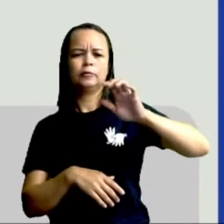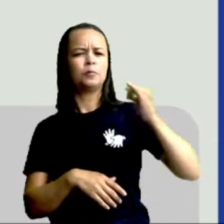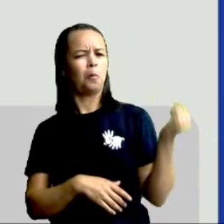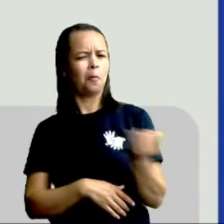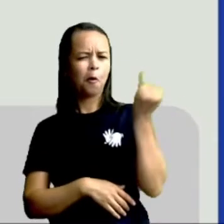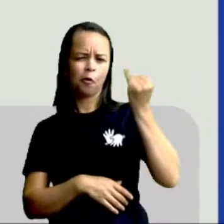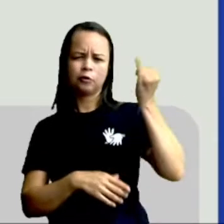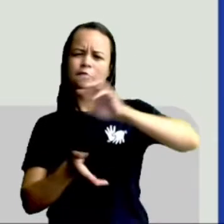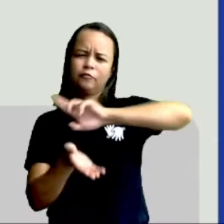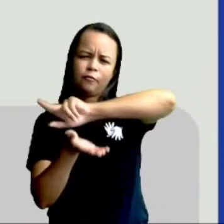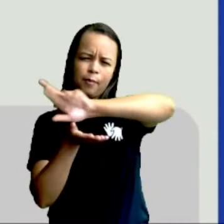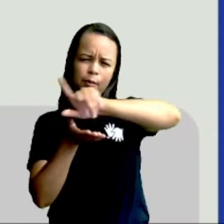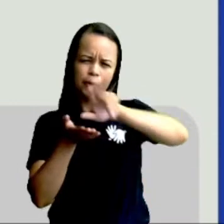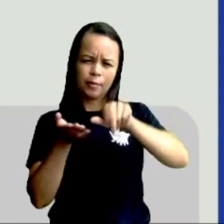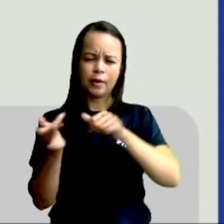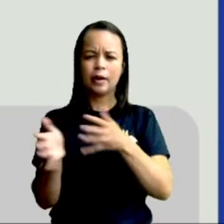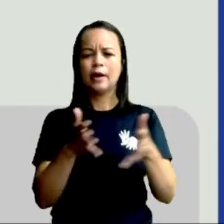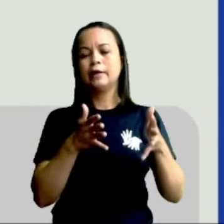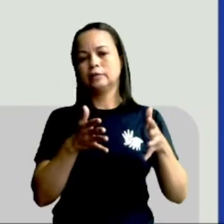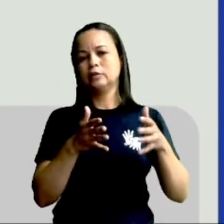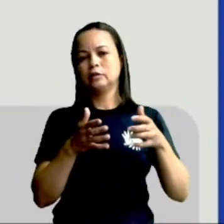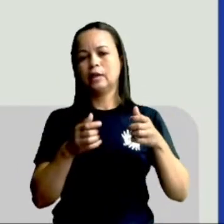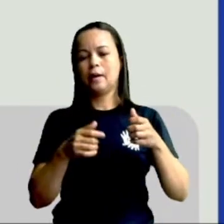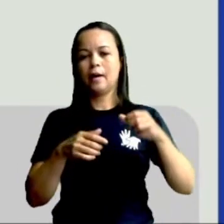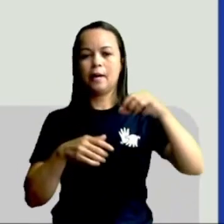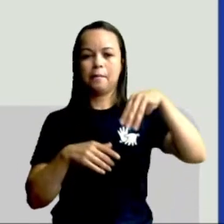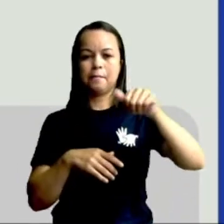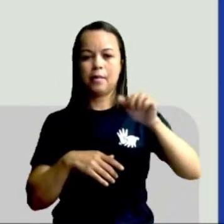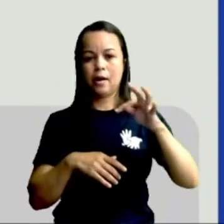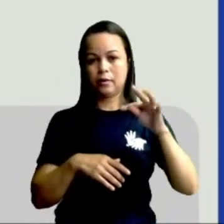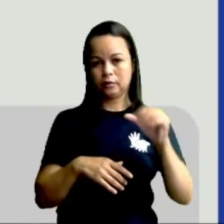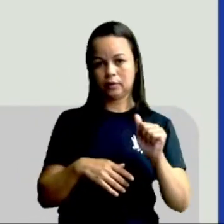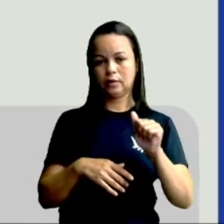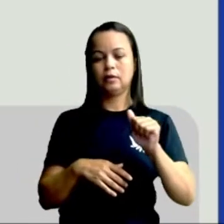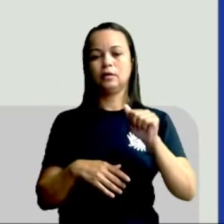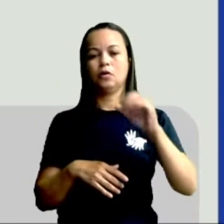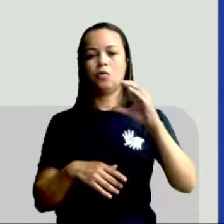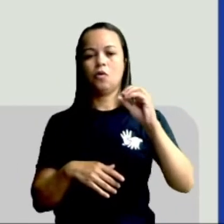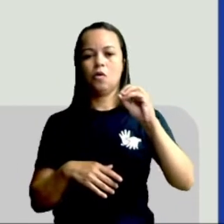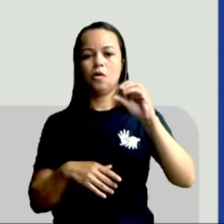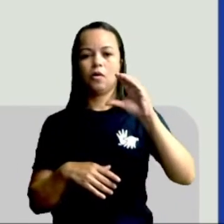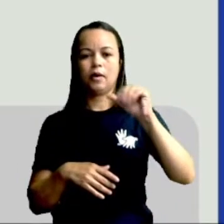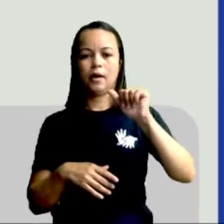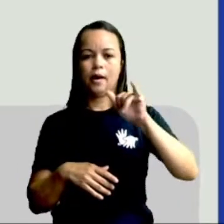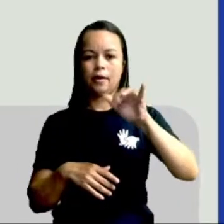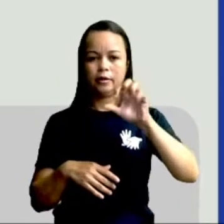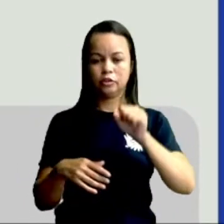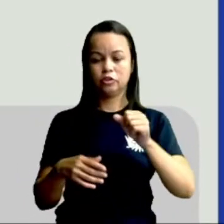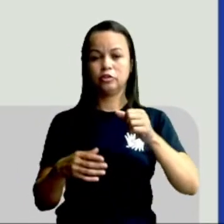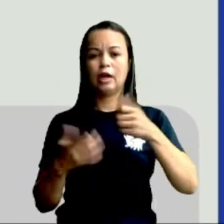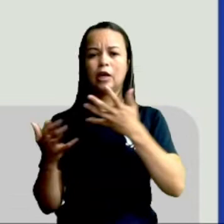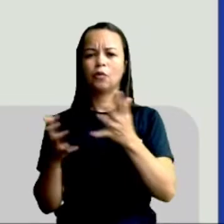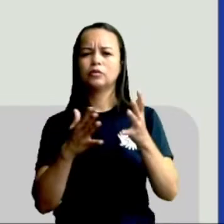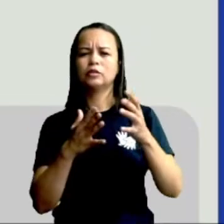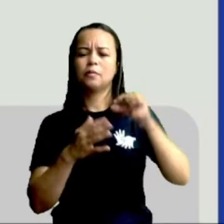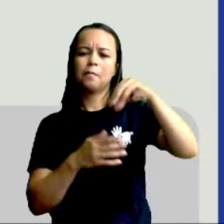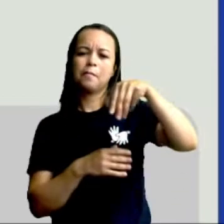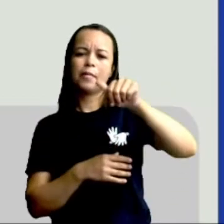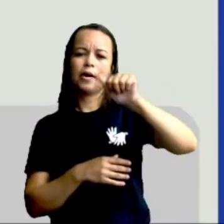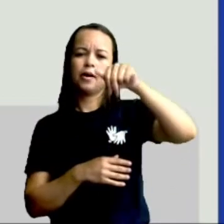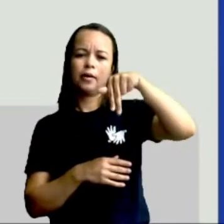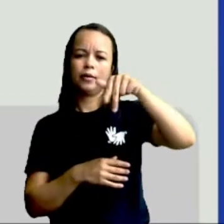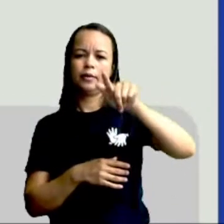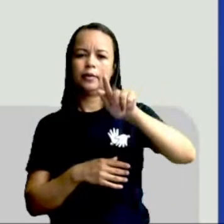desde a Mata Atlântica, no litoral da Mata dos Cocais, ao meio norte, ecossistemas como os manguezais e a caatinga